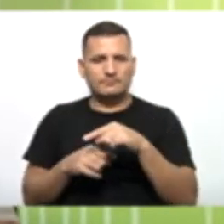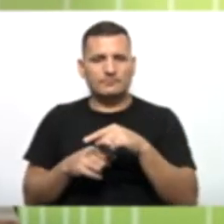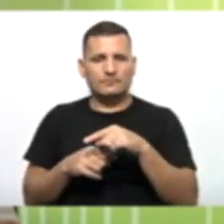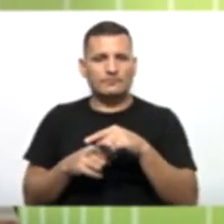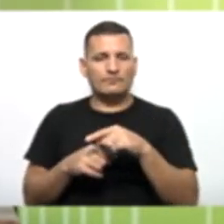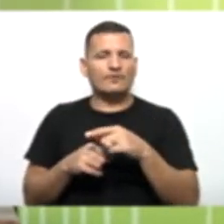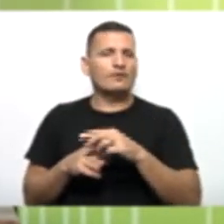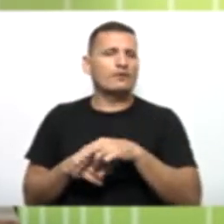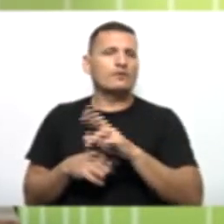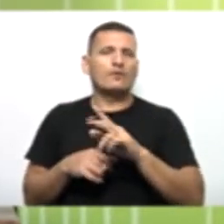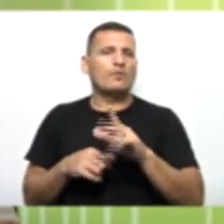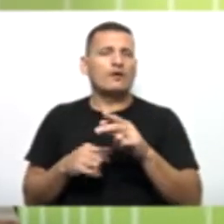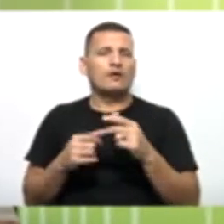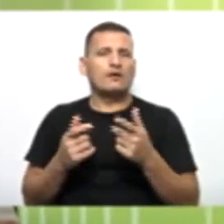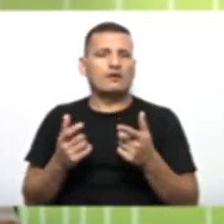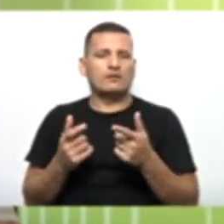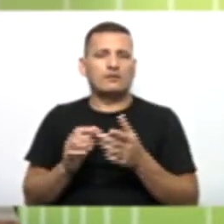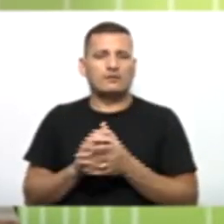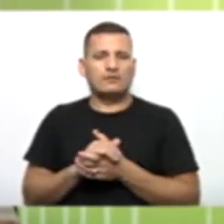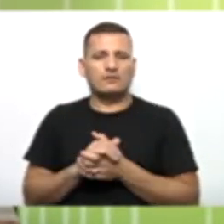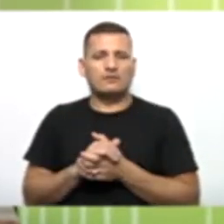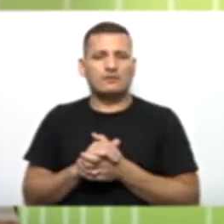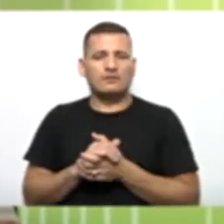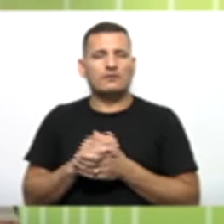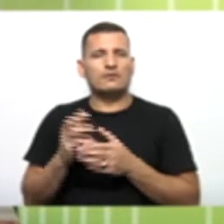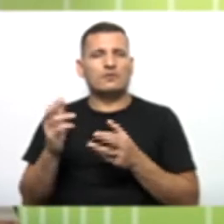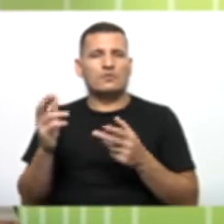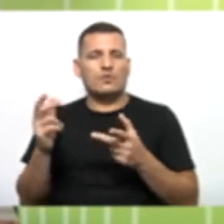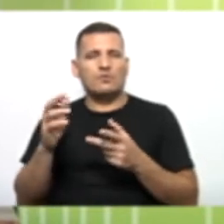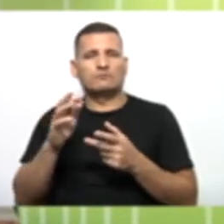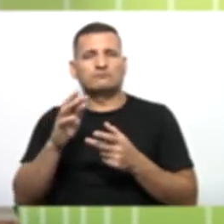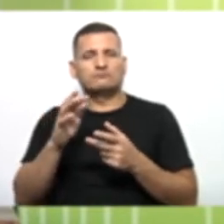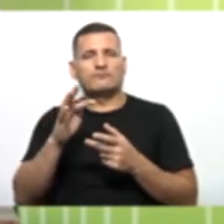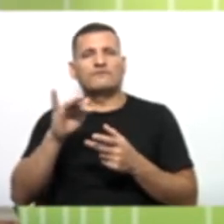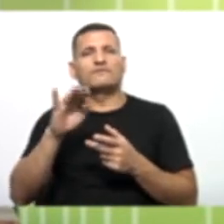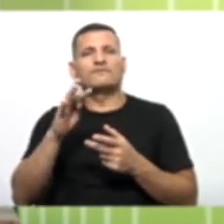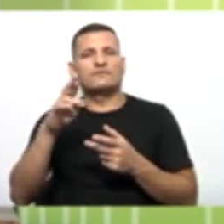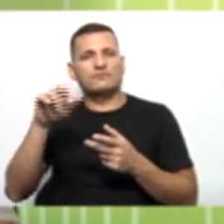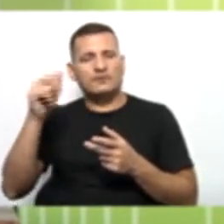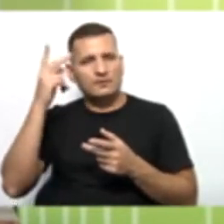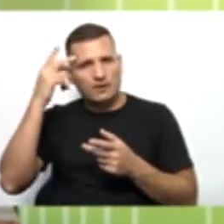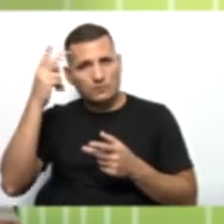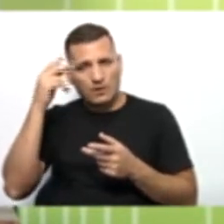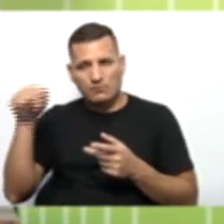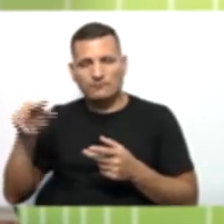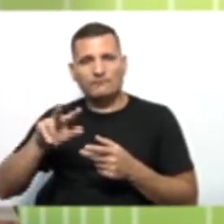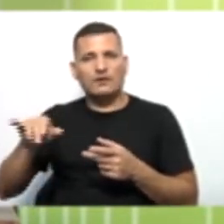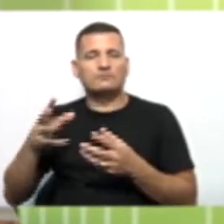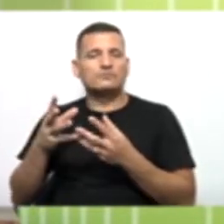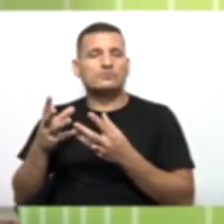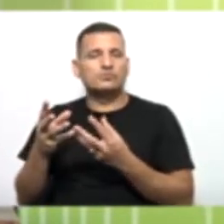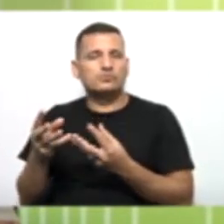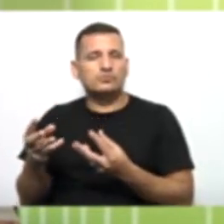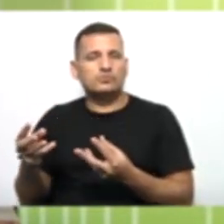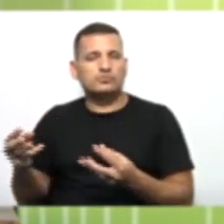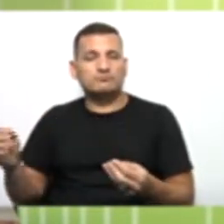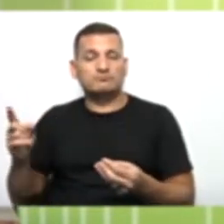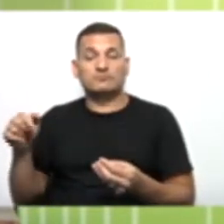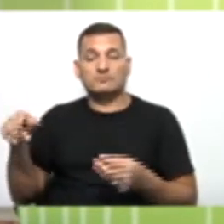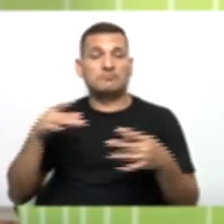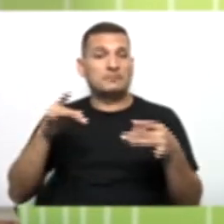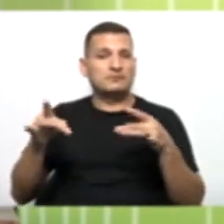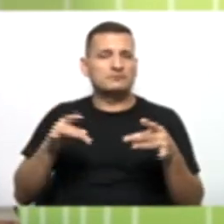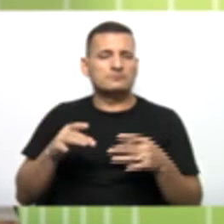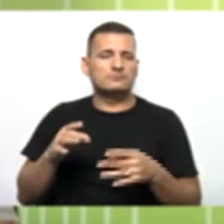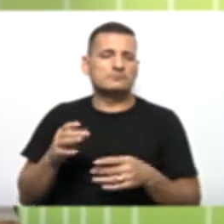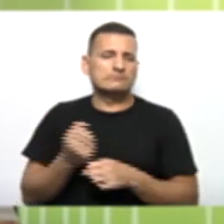um produto de uma fibra natural, por exemplo, que em alguns meses ele vai se decompor. Ele leva muitas vezes